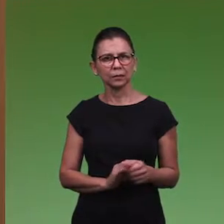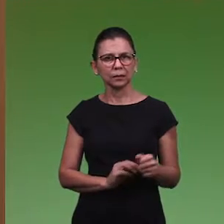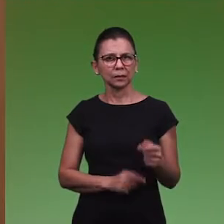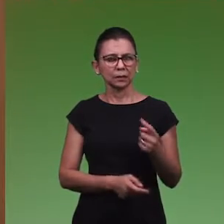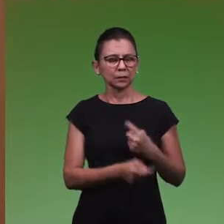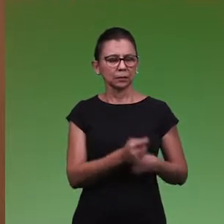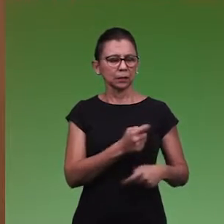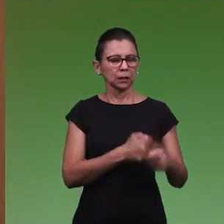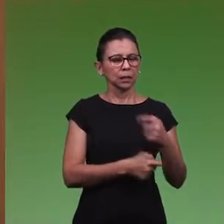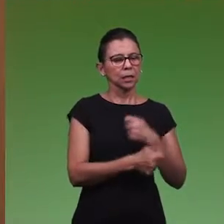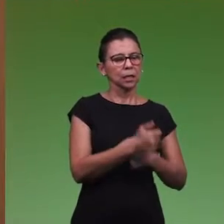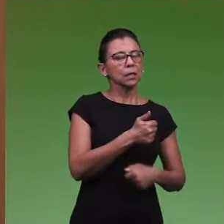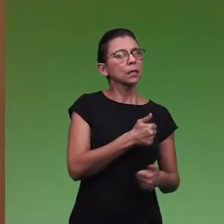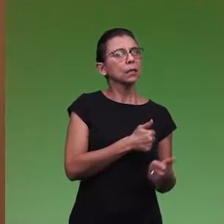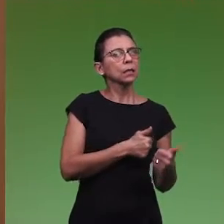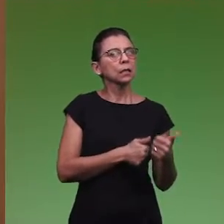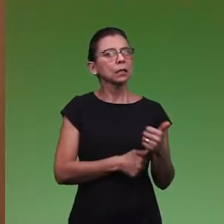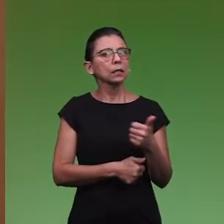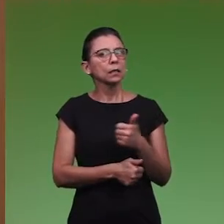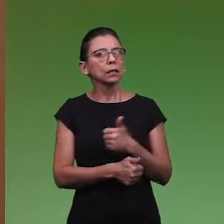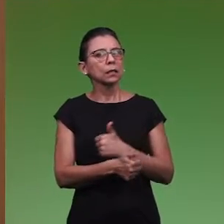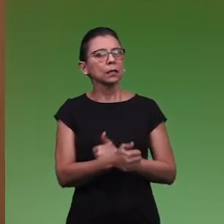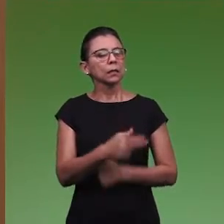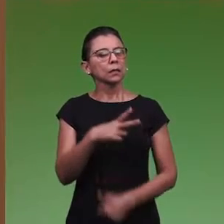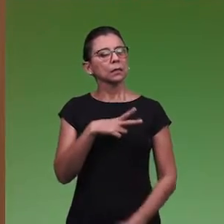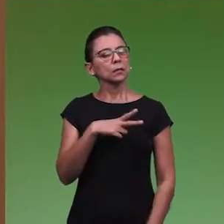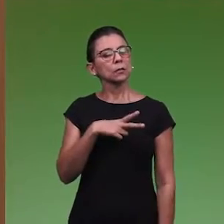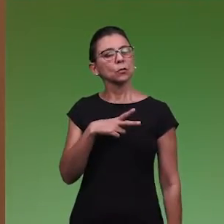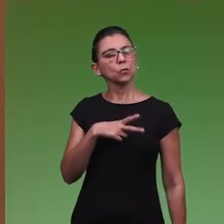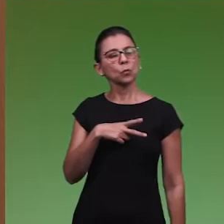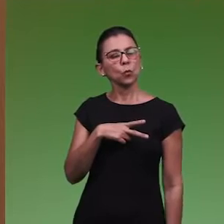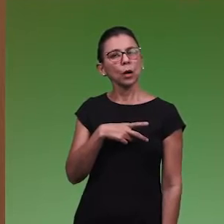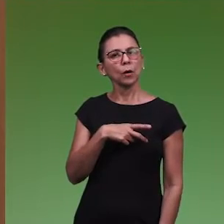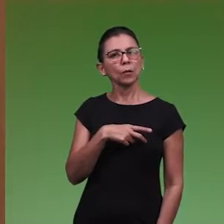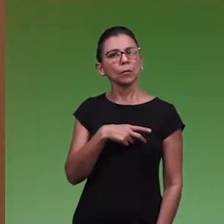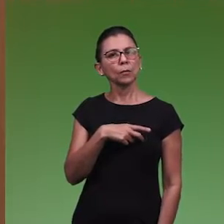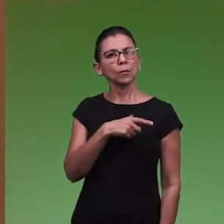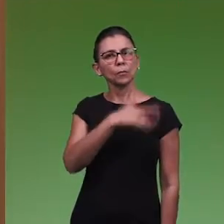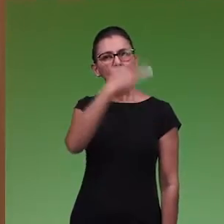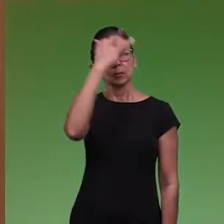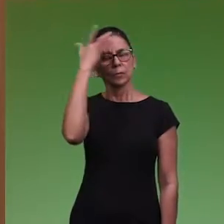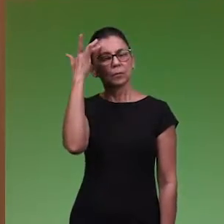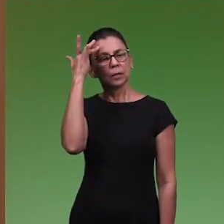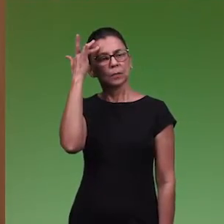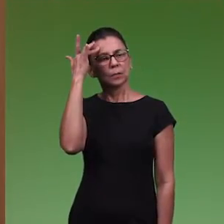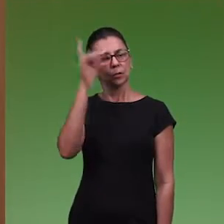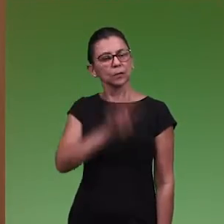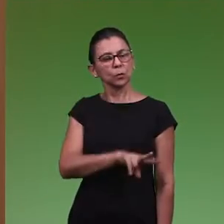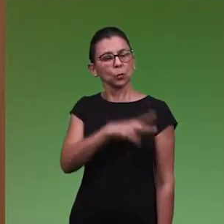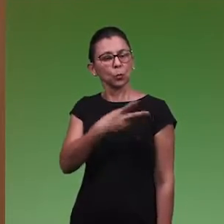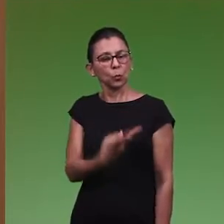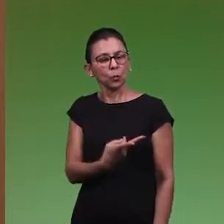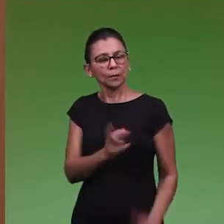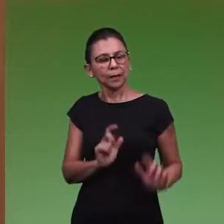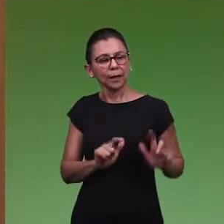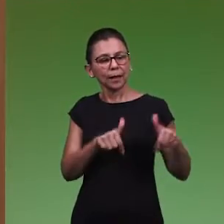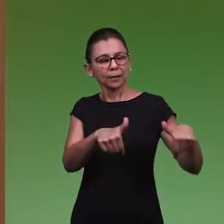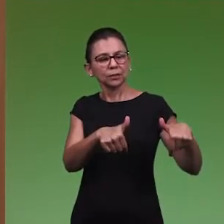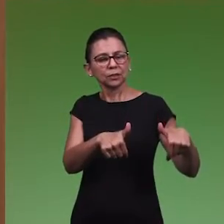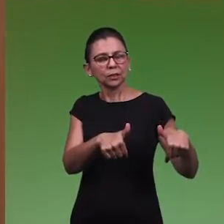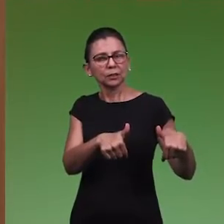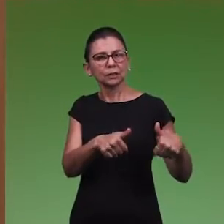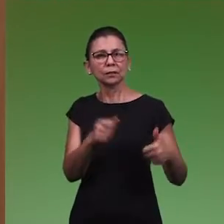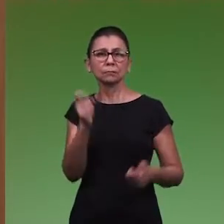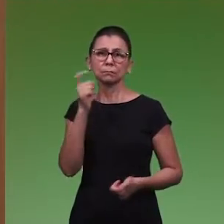aquilo que Deus fala e no sentido de que a pessoa faça o contrário do que Deus mandou. O que é